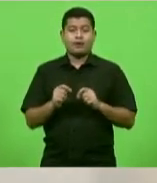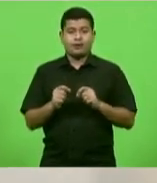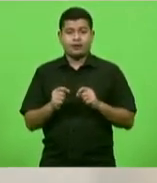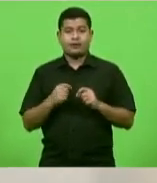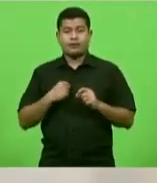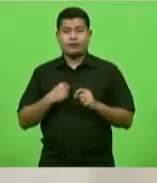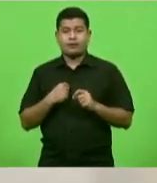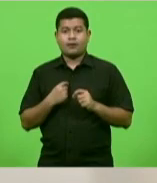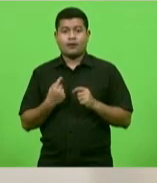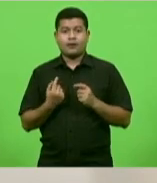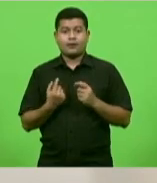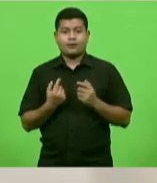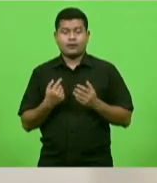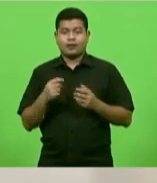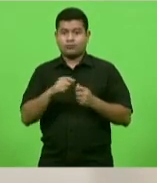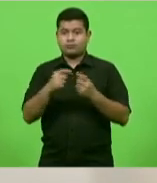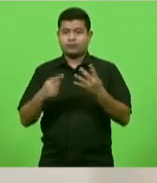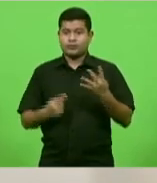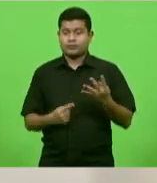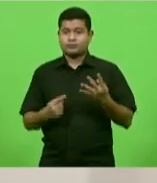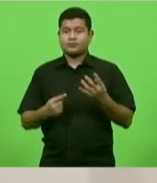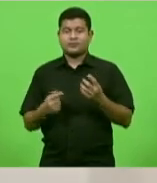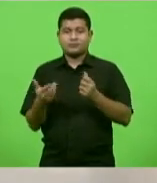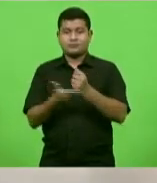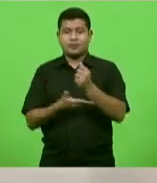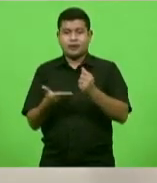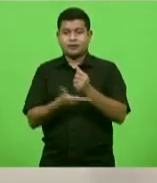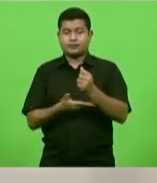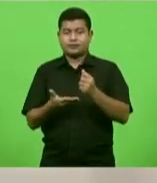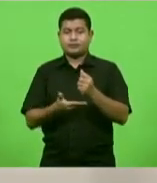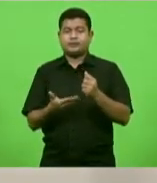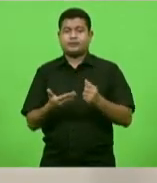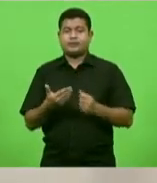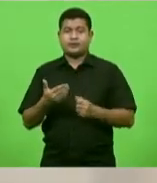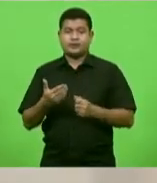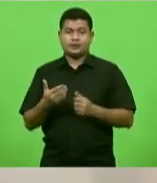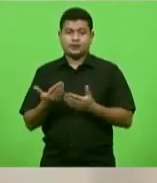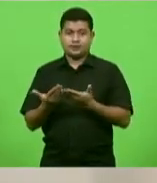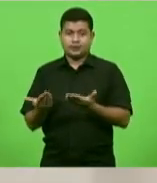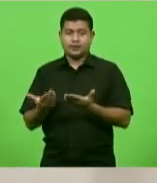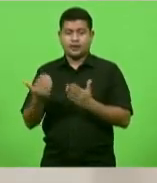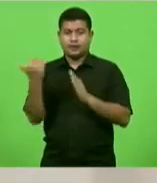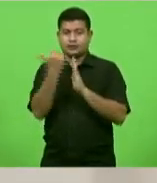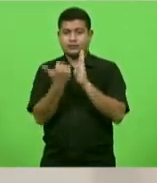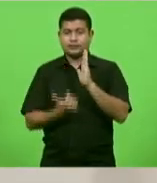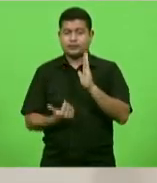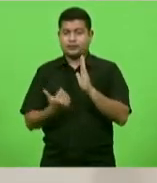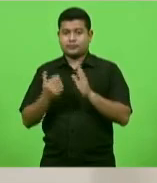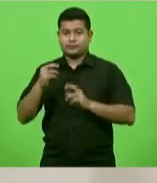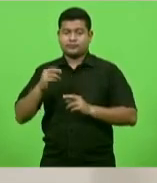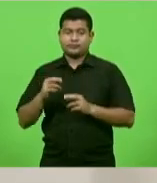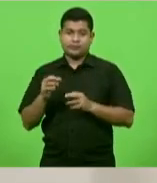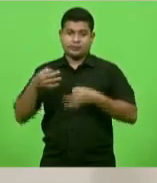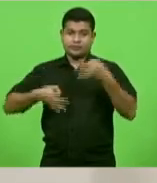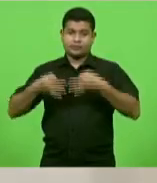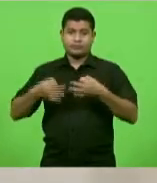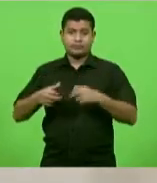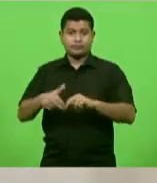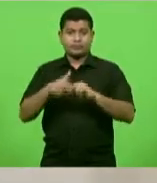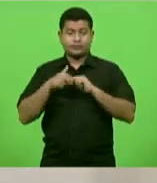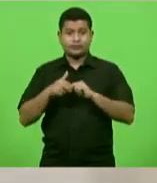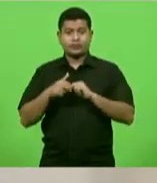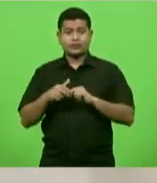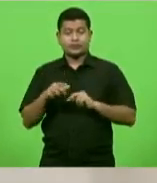a princípios fundamentais e sensíveis da nossa ordem jurídica. Portanto, para que o processo